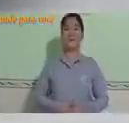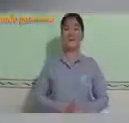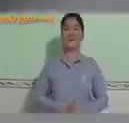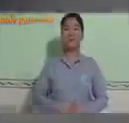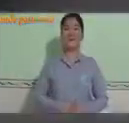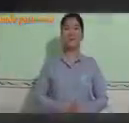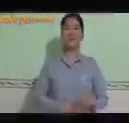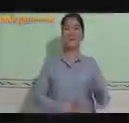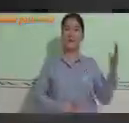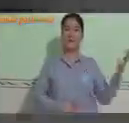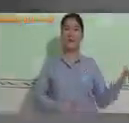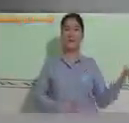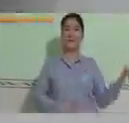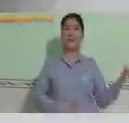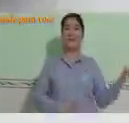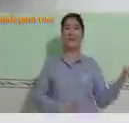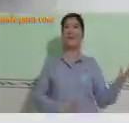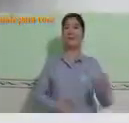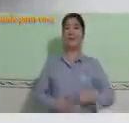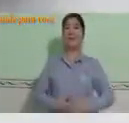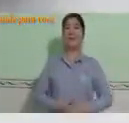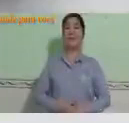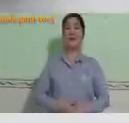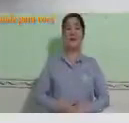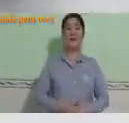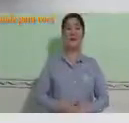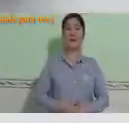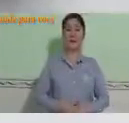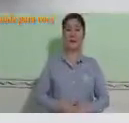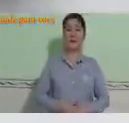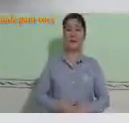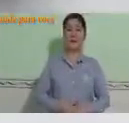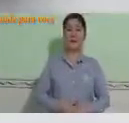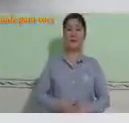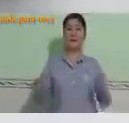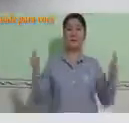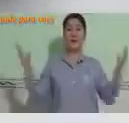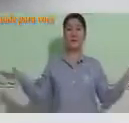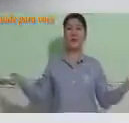conhecida, no entanto, acento agudo,